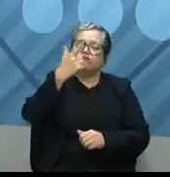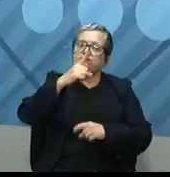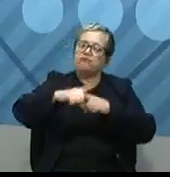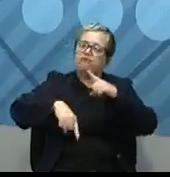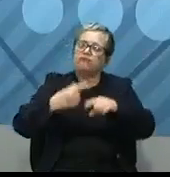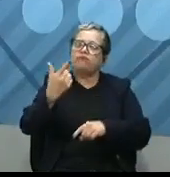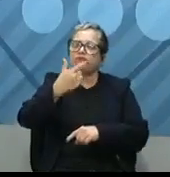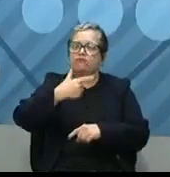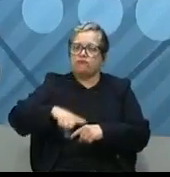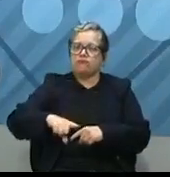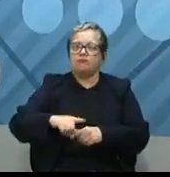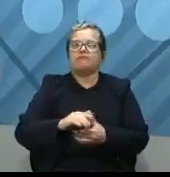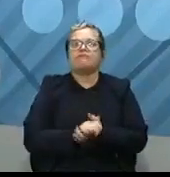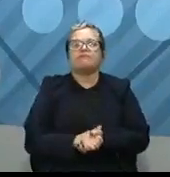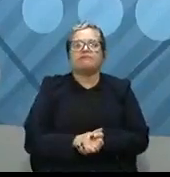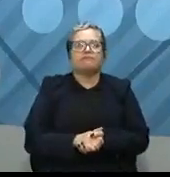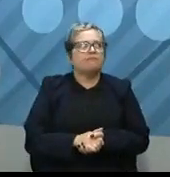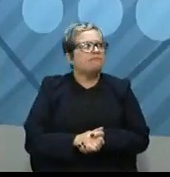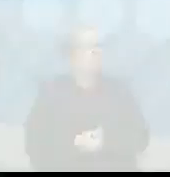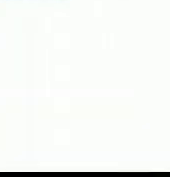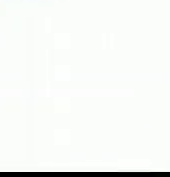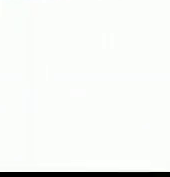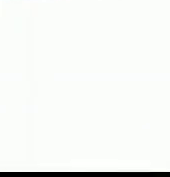nós retornamos corrigindo.